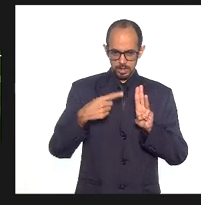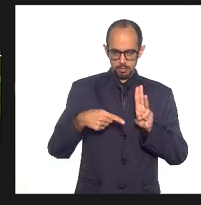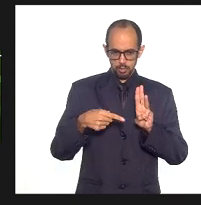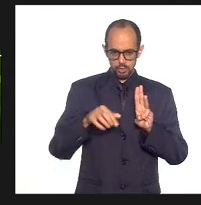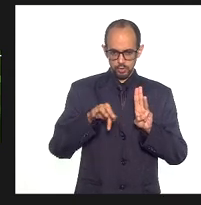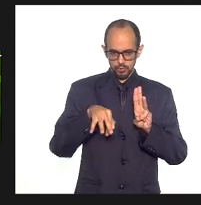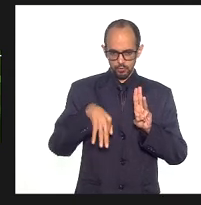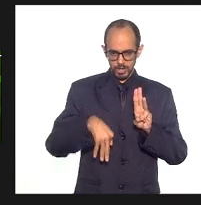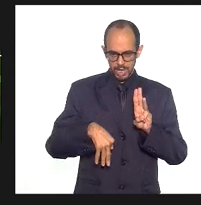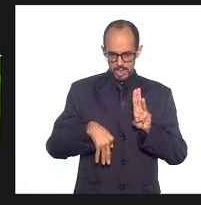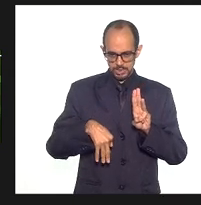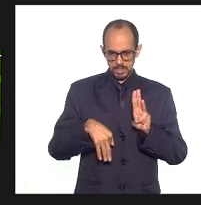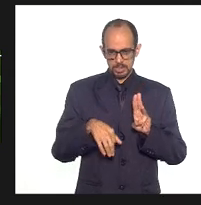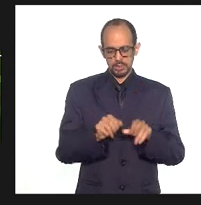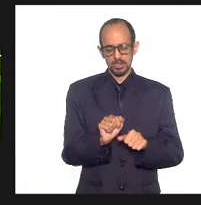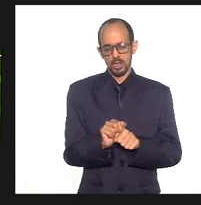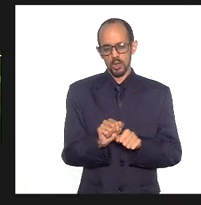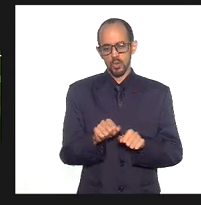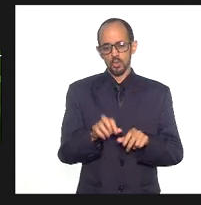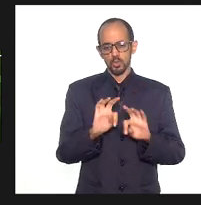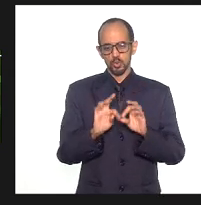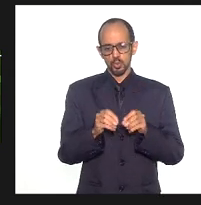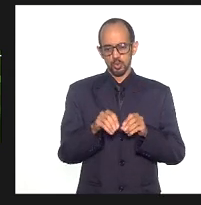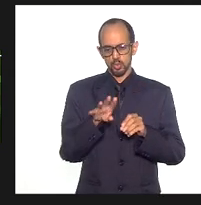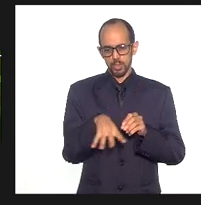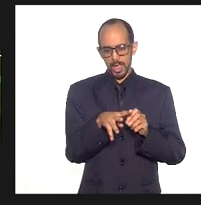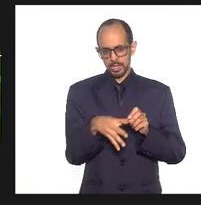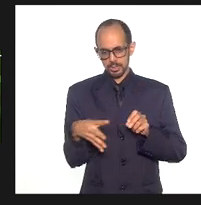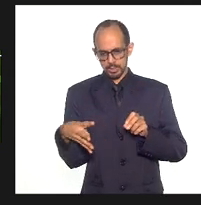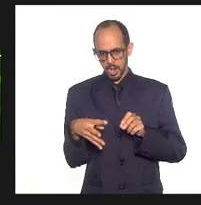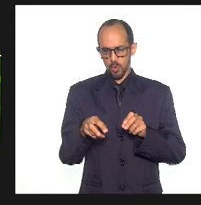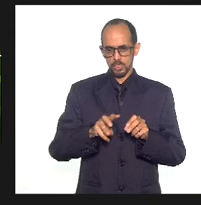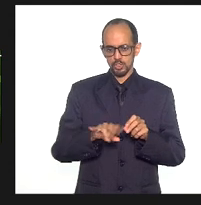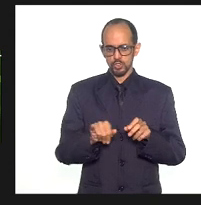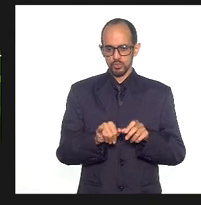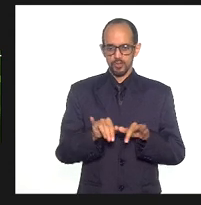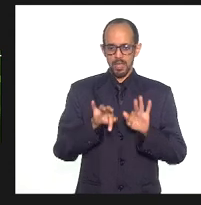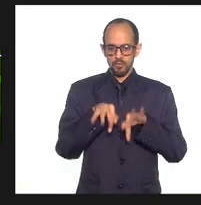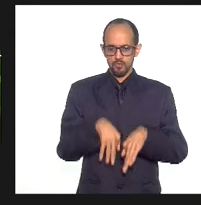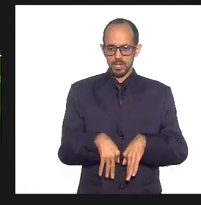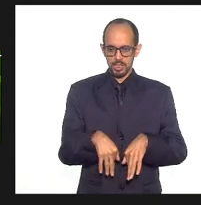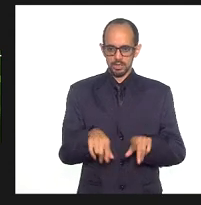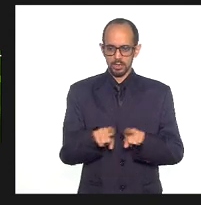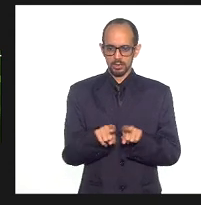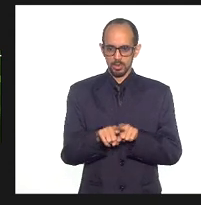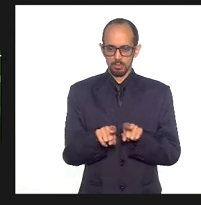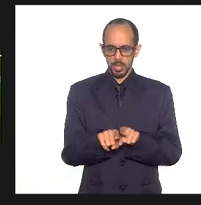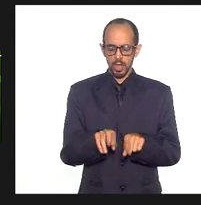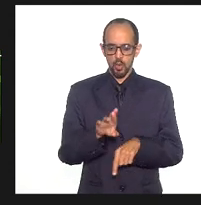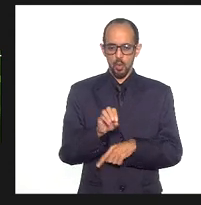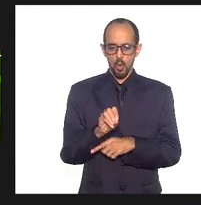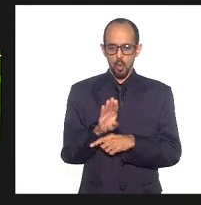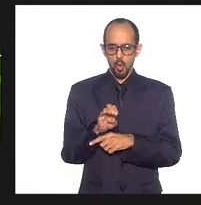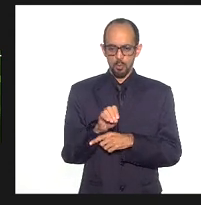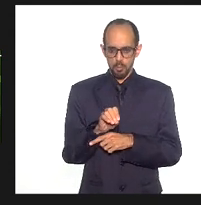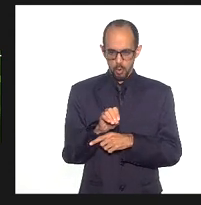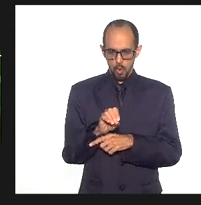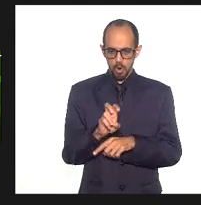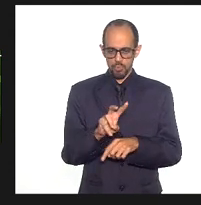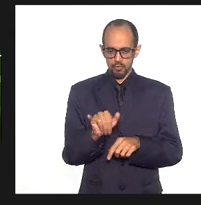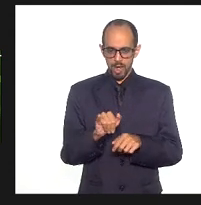do desenvolvimento da solução e esperamos também do robô que vai permitir o